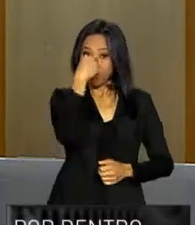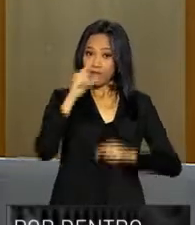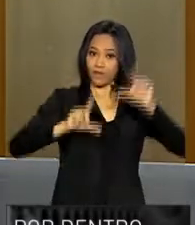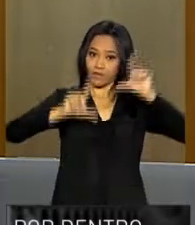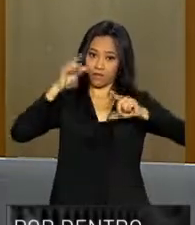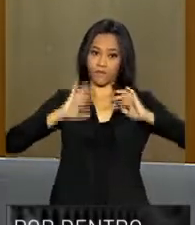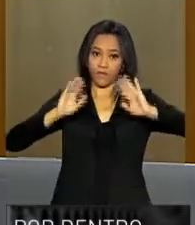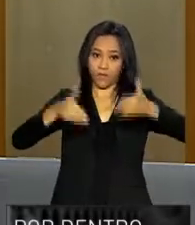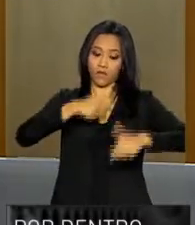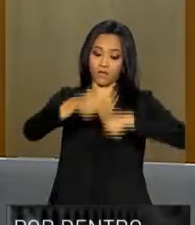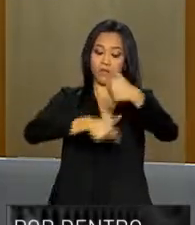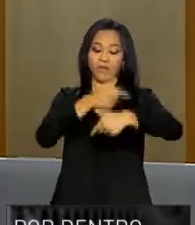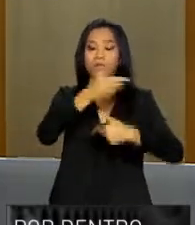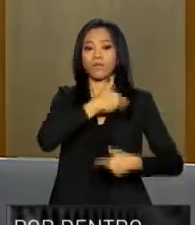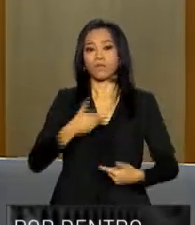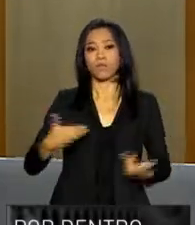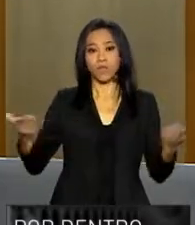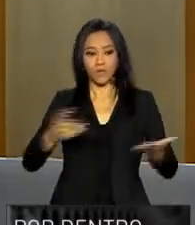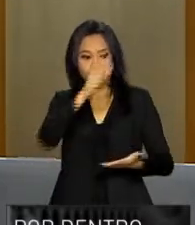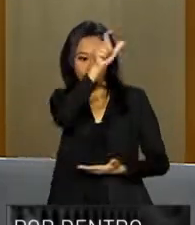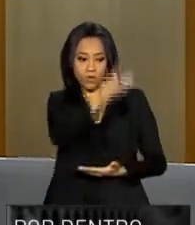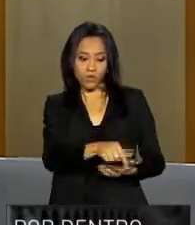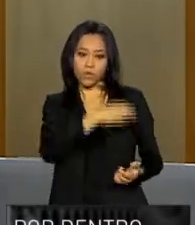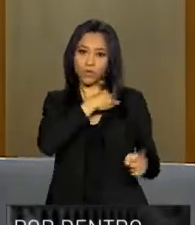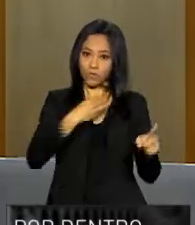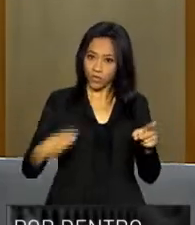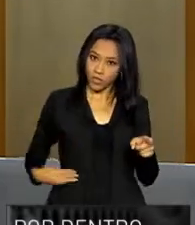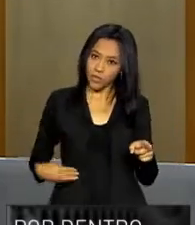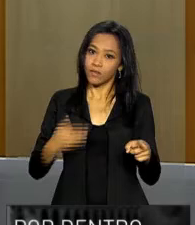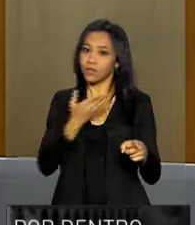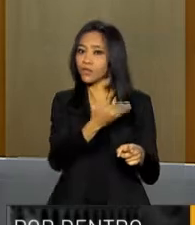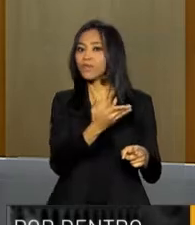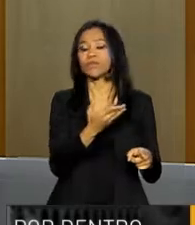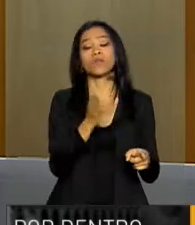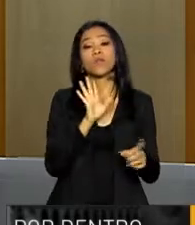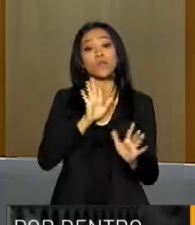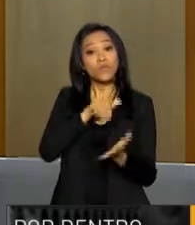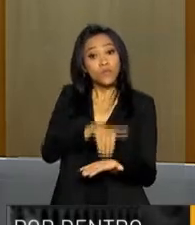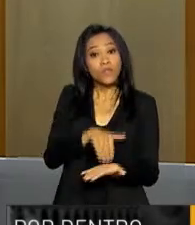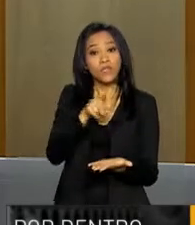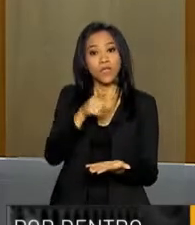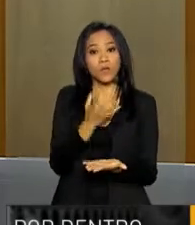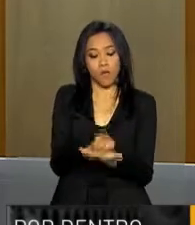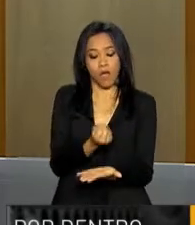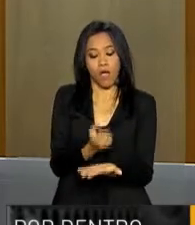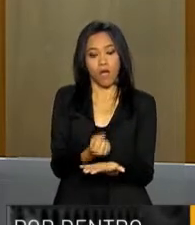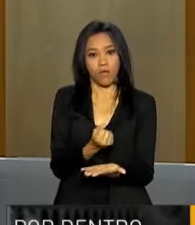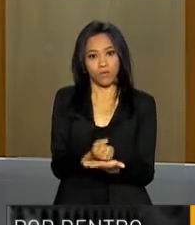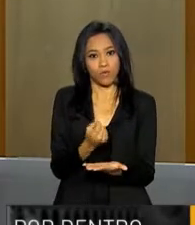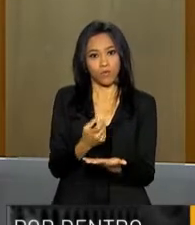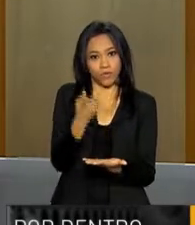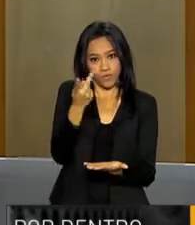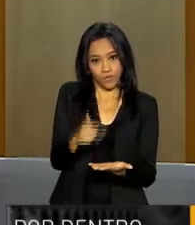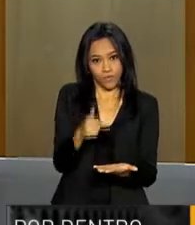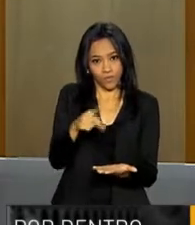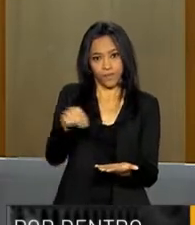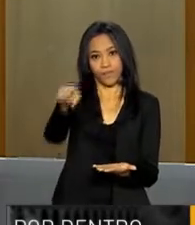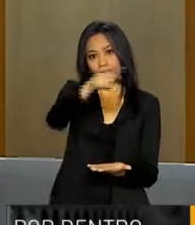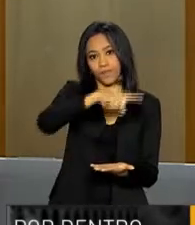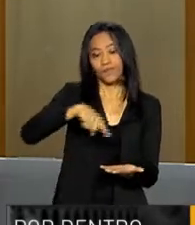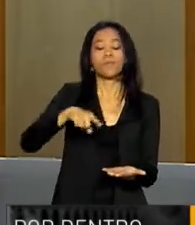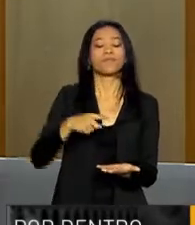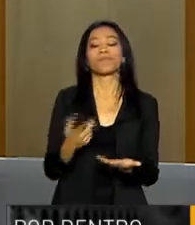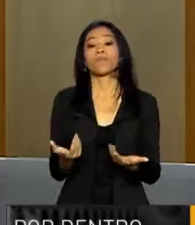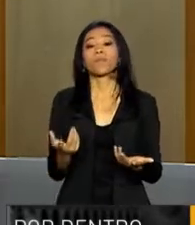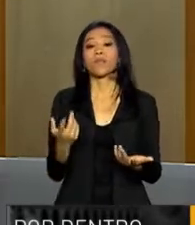do governo que hoje recebe o ministro do turismo vinícius lummertz ao final áudio vai estar disponível no site da rede nacional de rádio